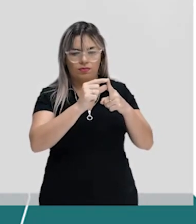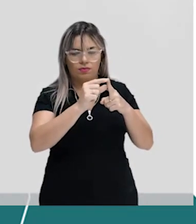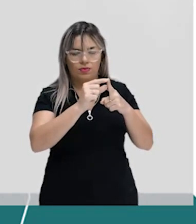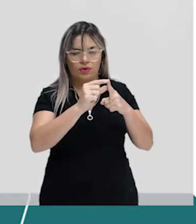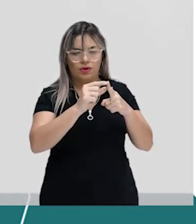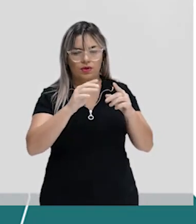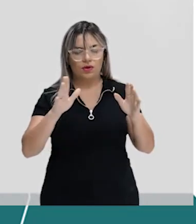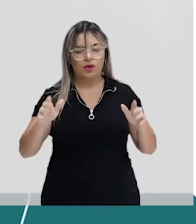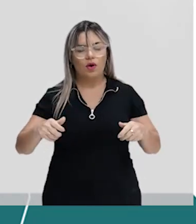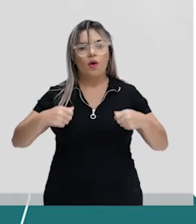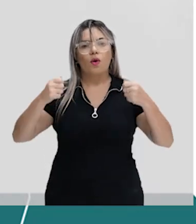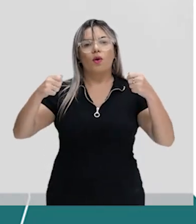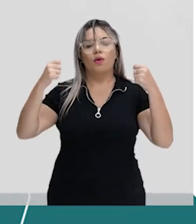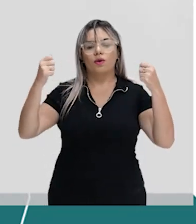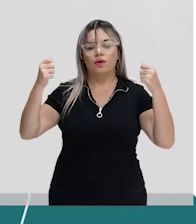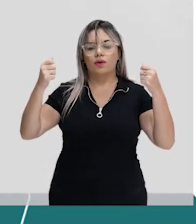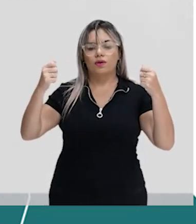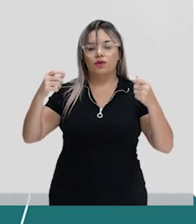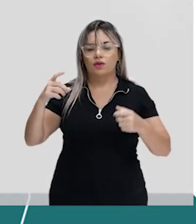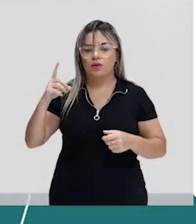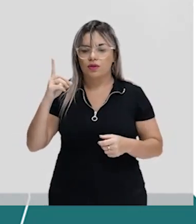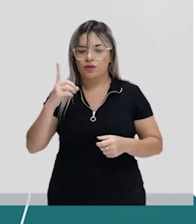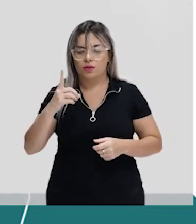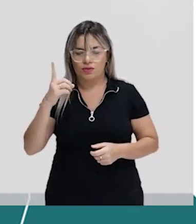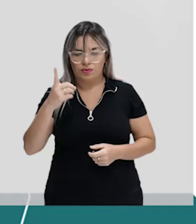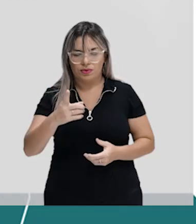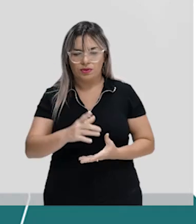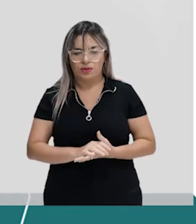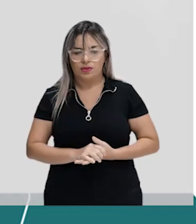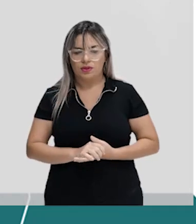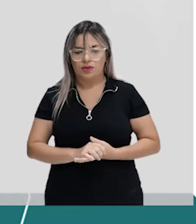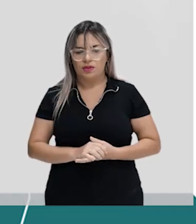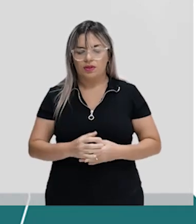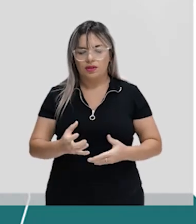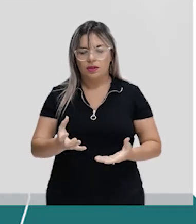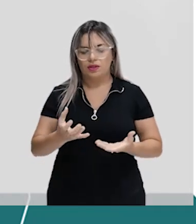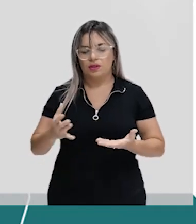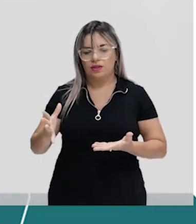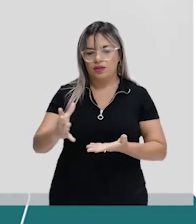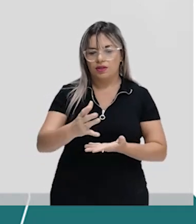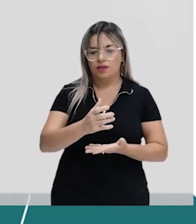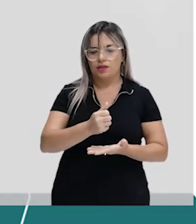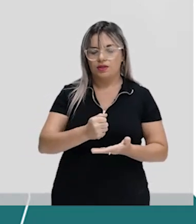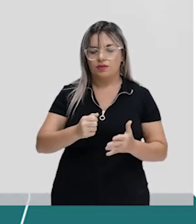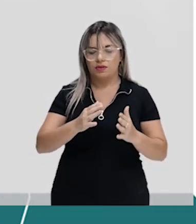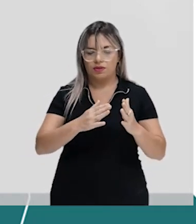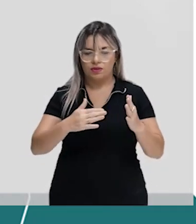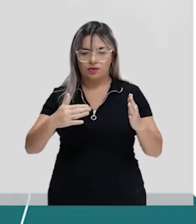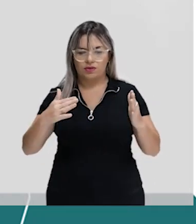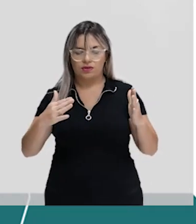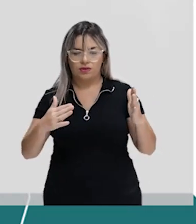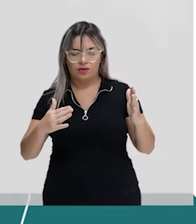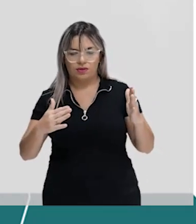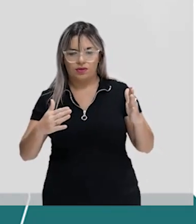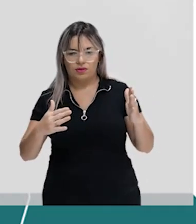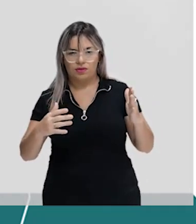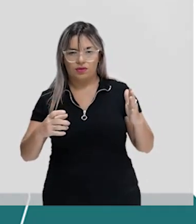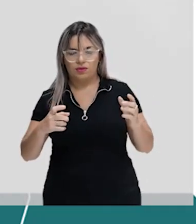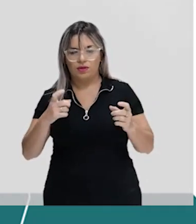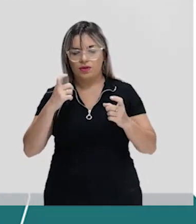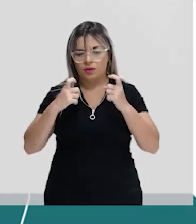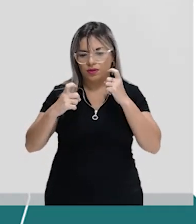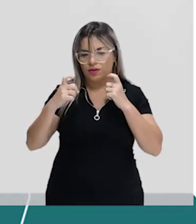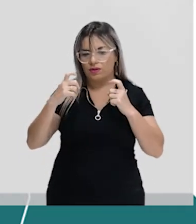Ó glória de mandar, ó vã cobiça. Desta vaidade a quem